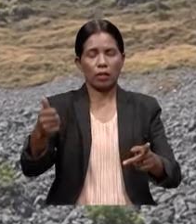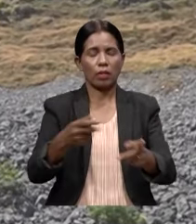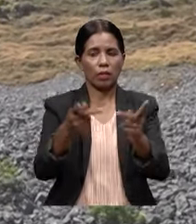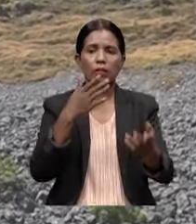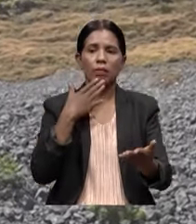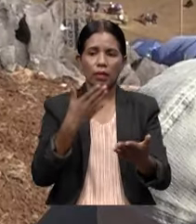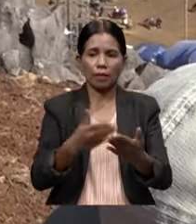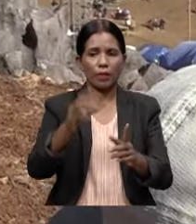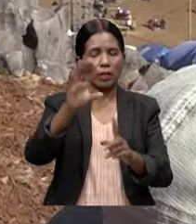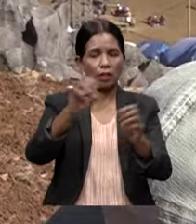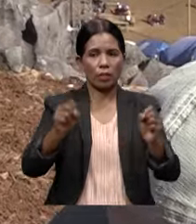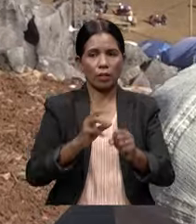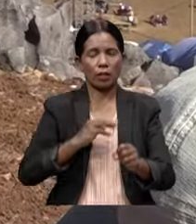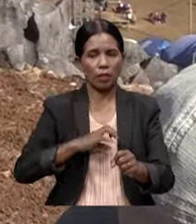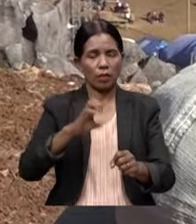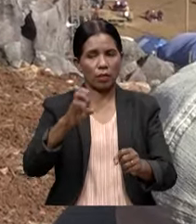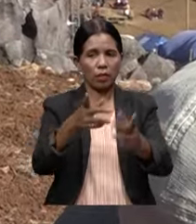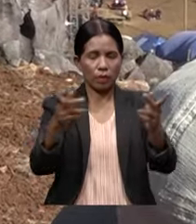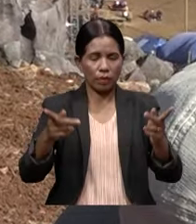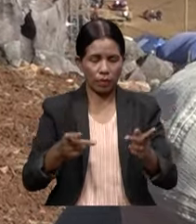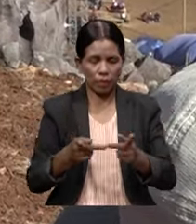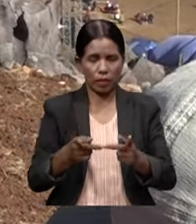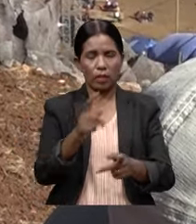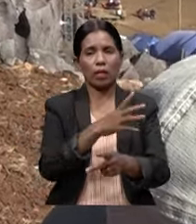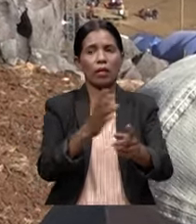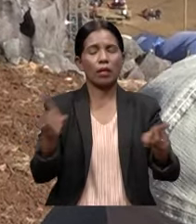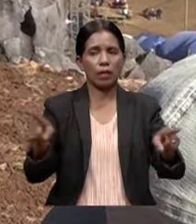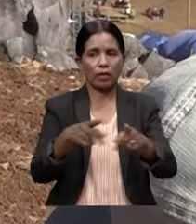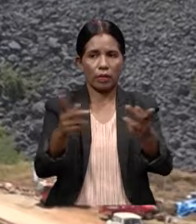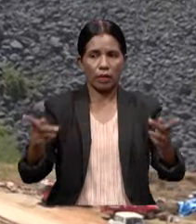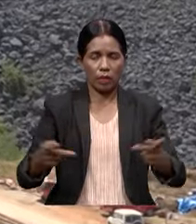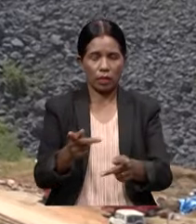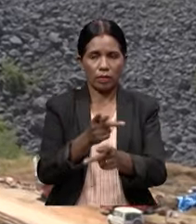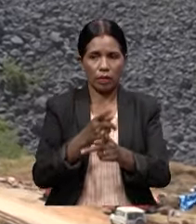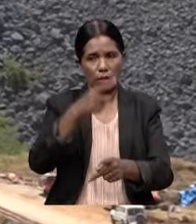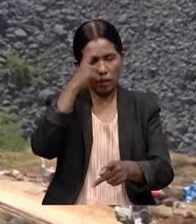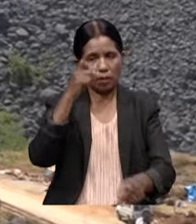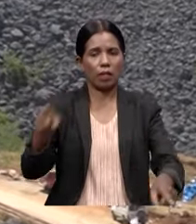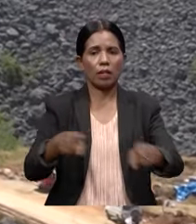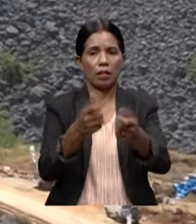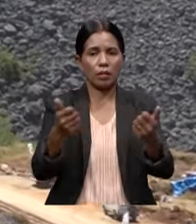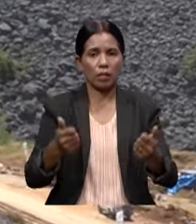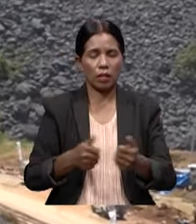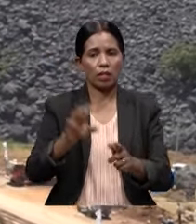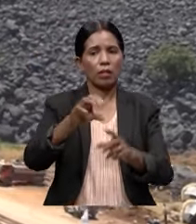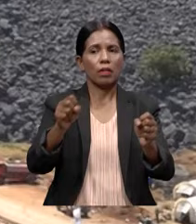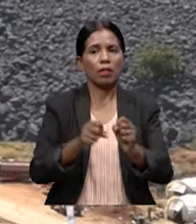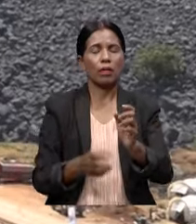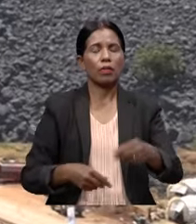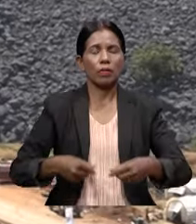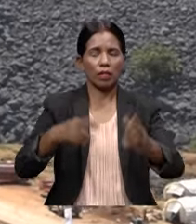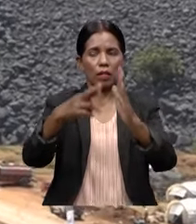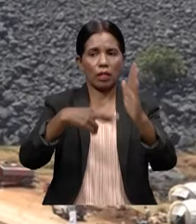dia. Se suku Mobisi atetem fat in turismo Rabilau, saiona fat in protegido, tamba ne nuda autoridade local, ha saiona regra